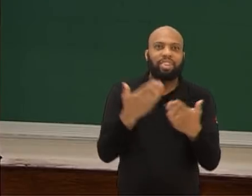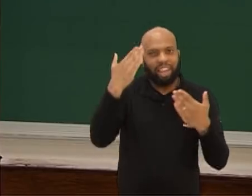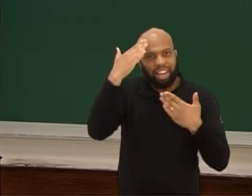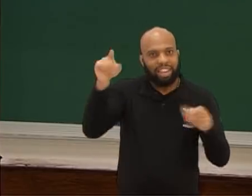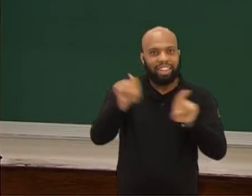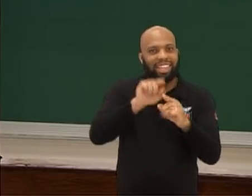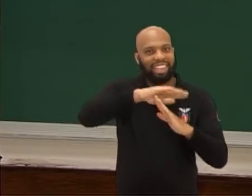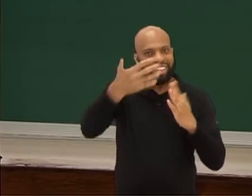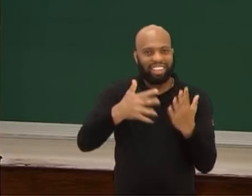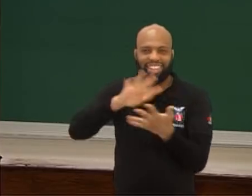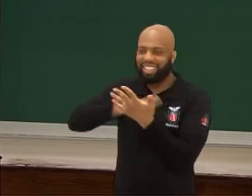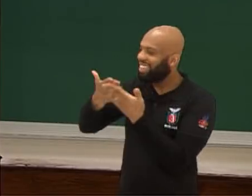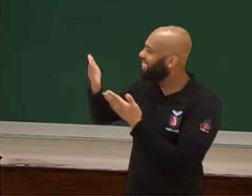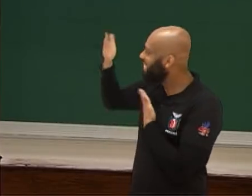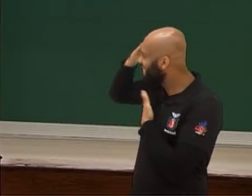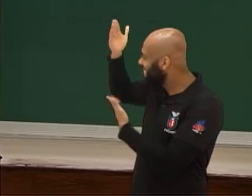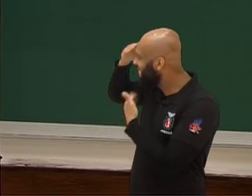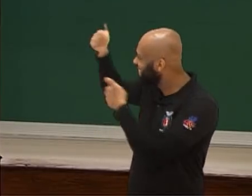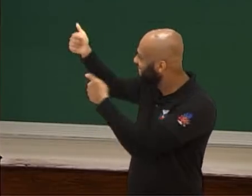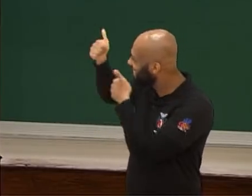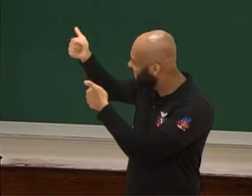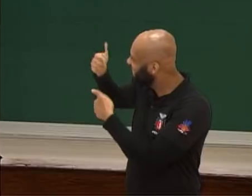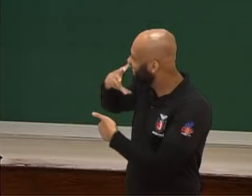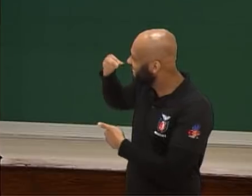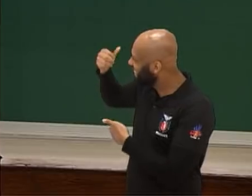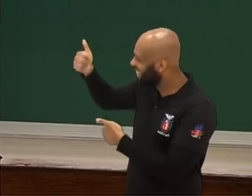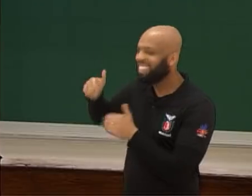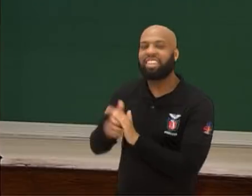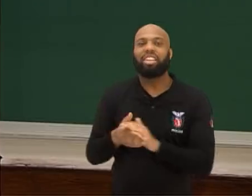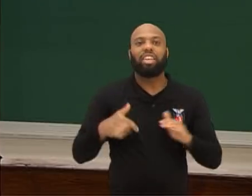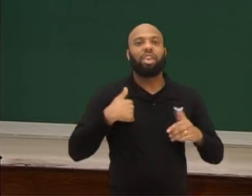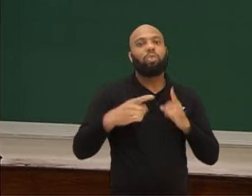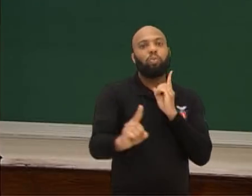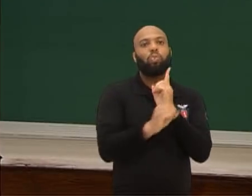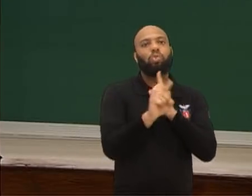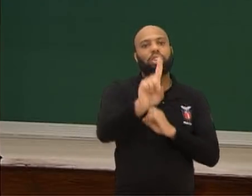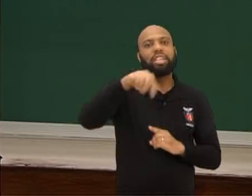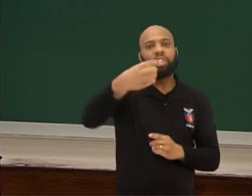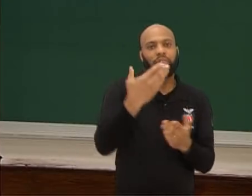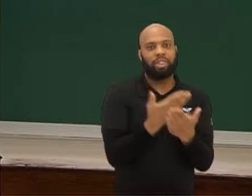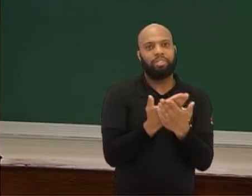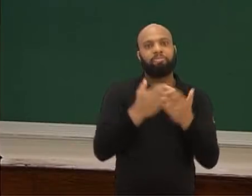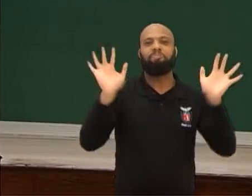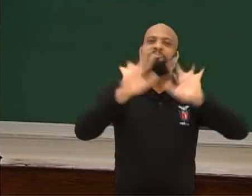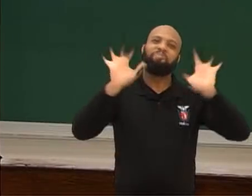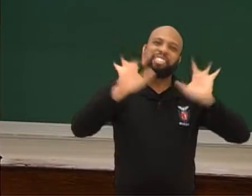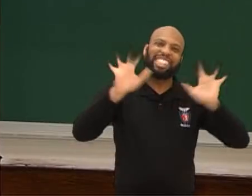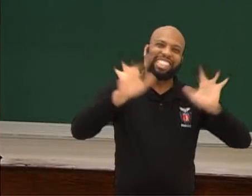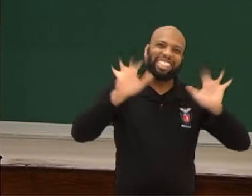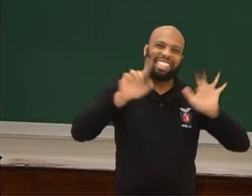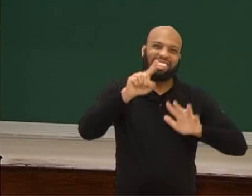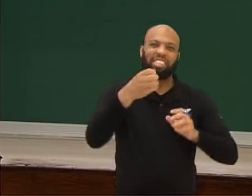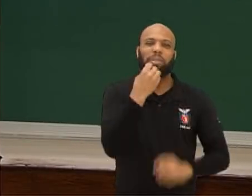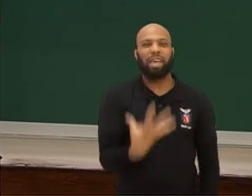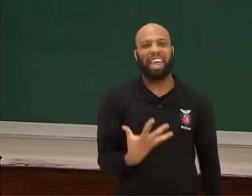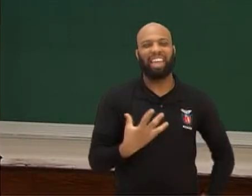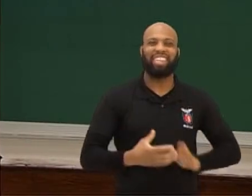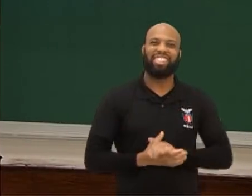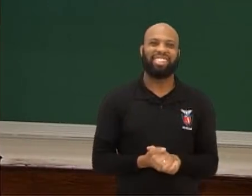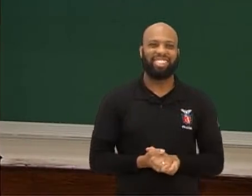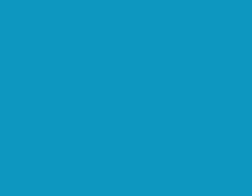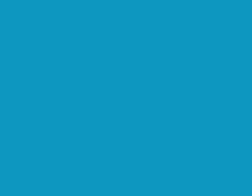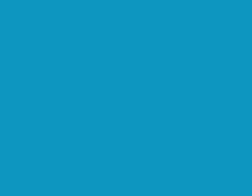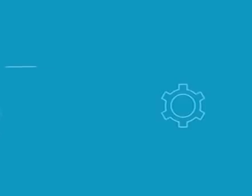agradecer também ao nosso intérprete. Muito obrigada, Natan. E aguardo vocês para a próxima aula. Tchau, tchau. Fiquem bem.